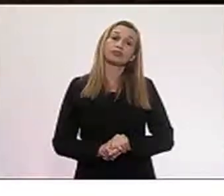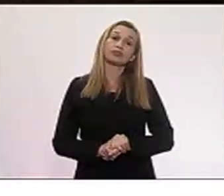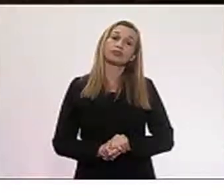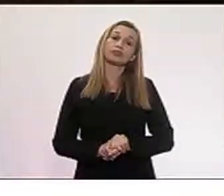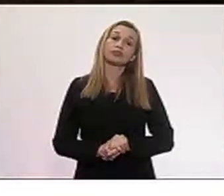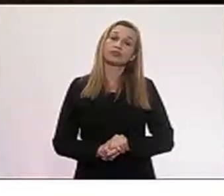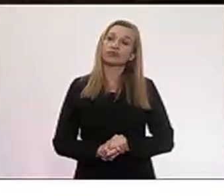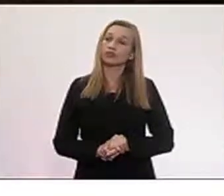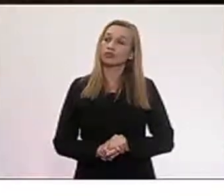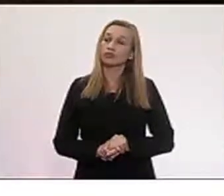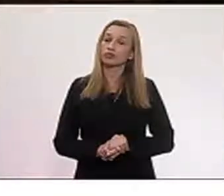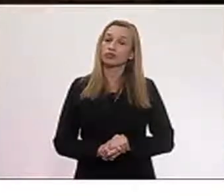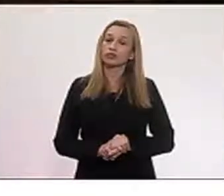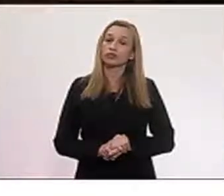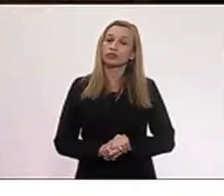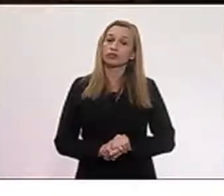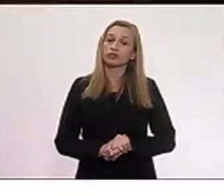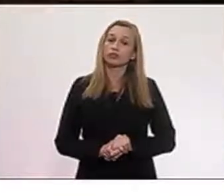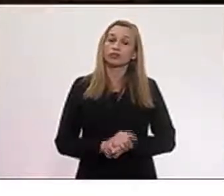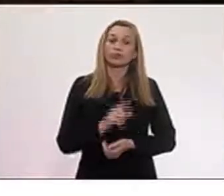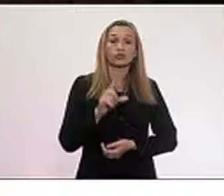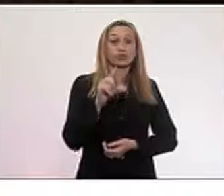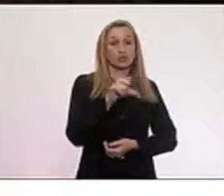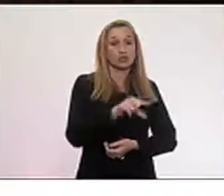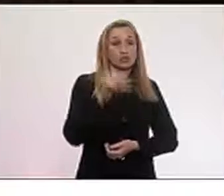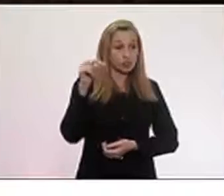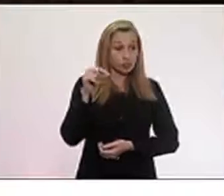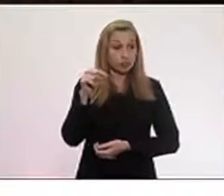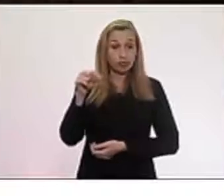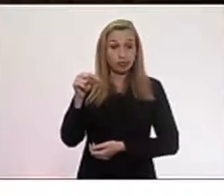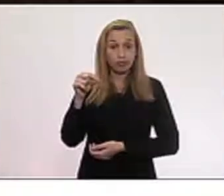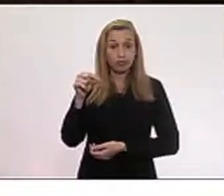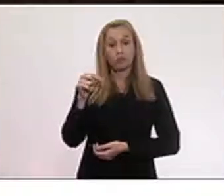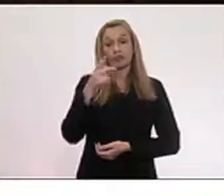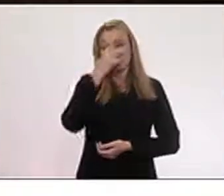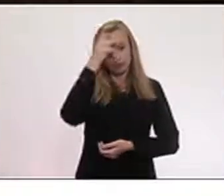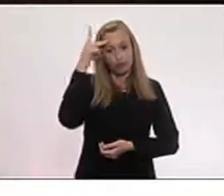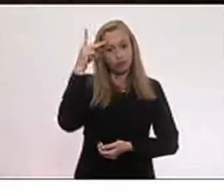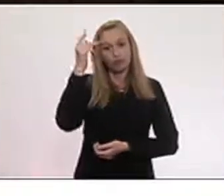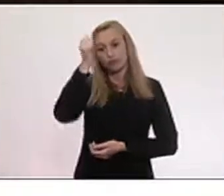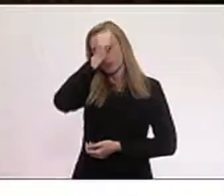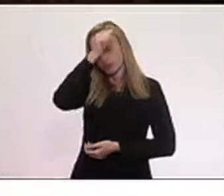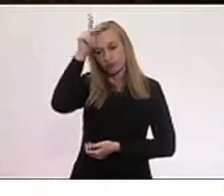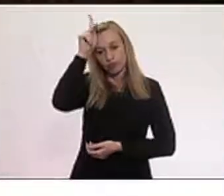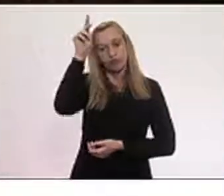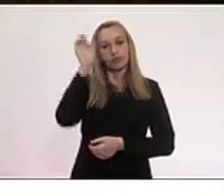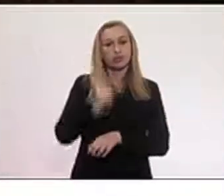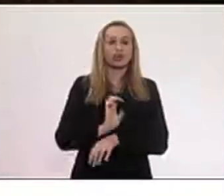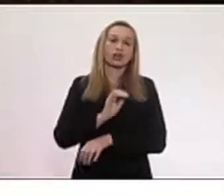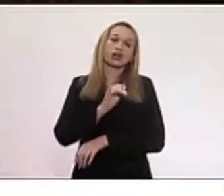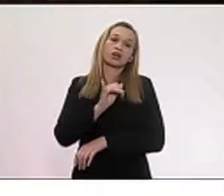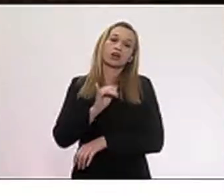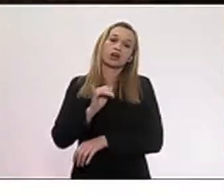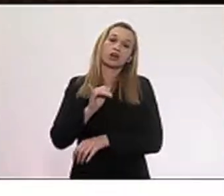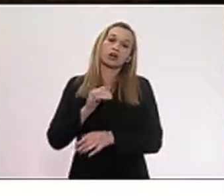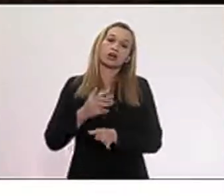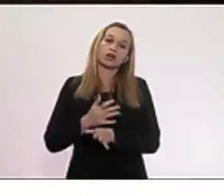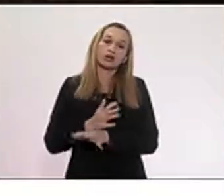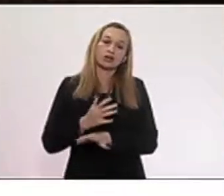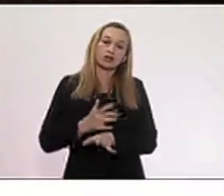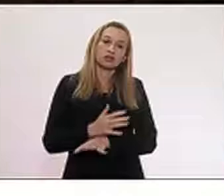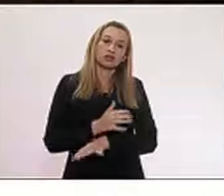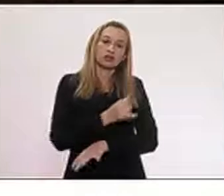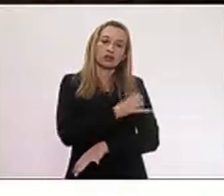nós lançamos um candidato a prefeito da cidade do Rio de Janeiro, que foi, à época,